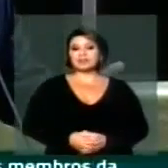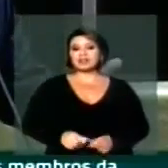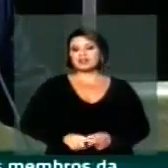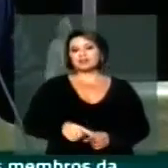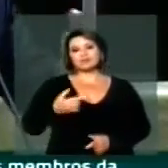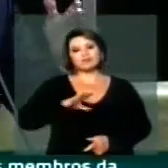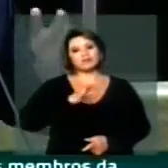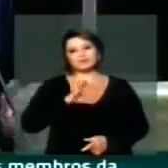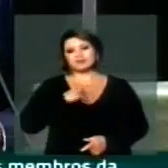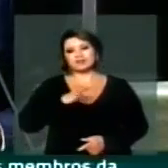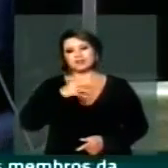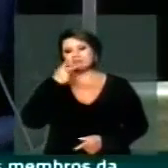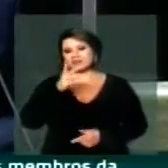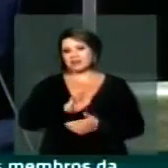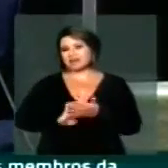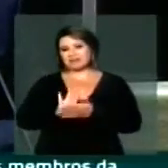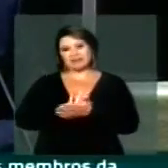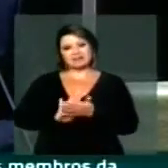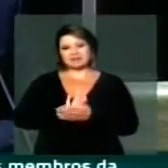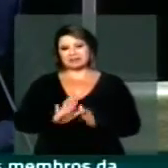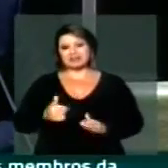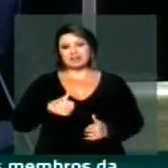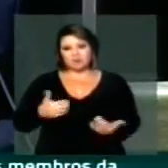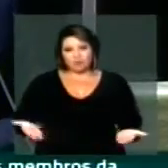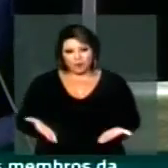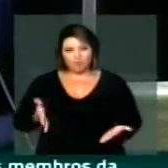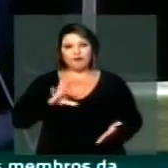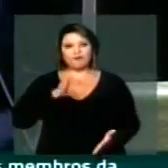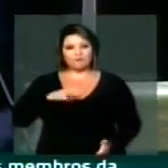a oportunidade, portanto, de falar sobre isso.